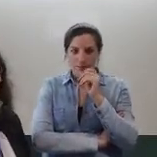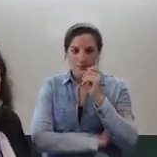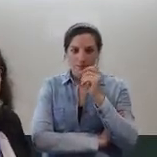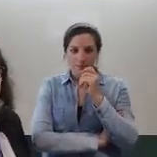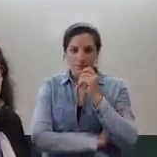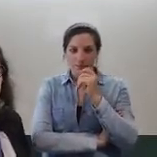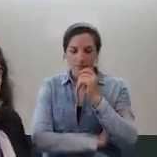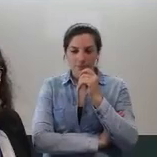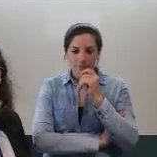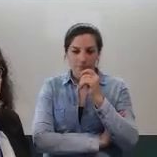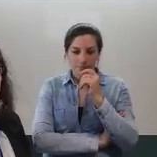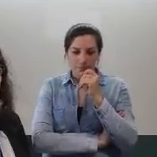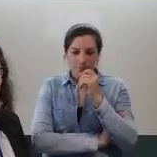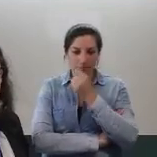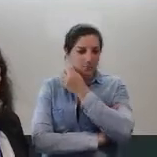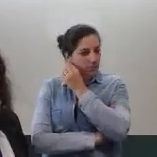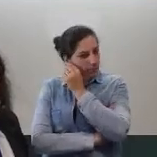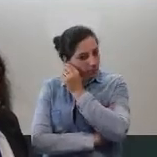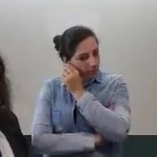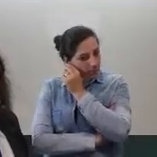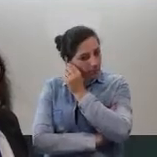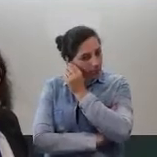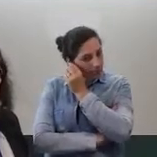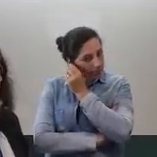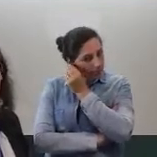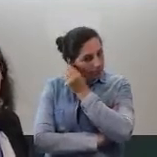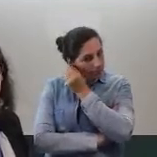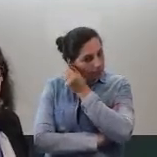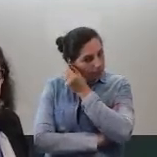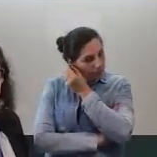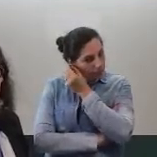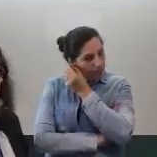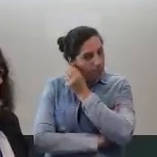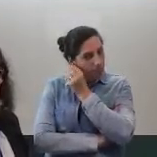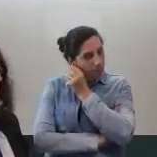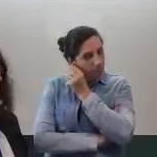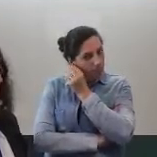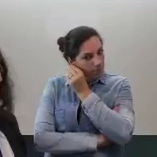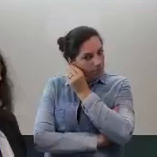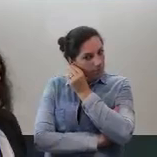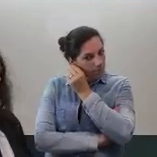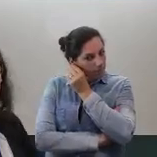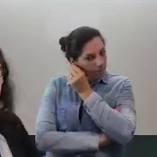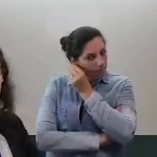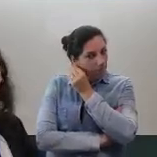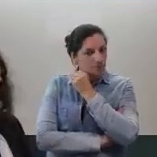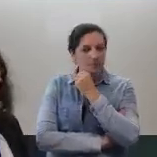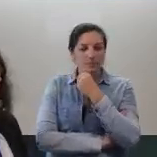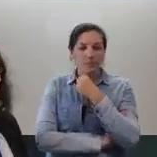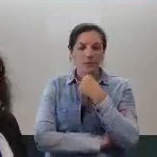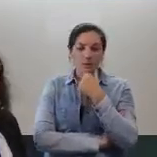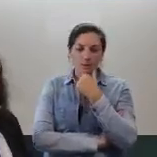autora da norma. Então, eu vou colocar ali Associação Brasileira de Normas Técnicas, NBR, Se